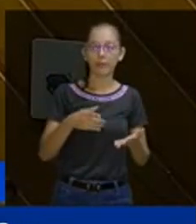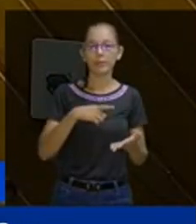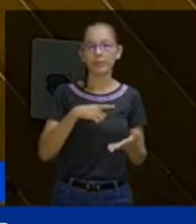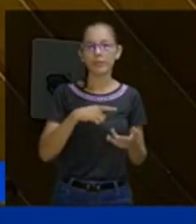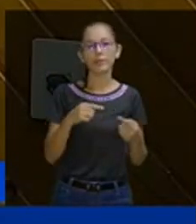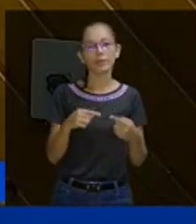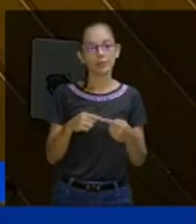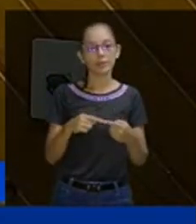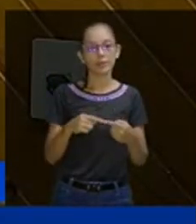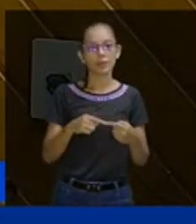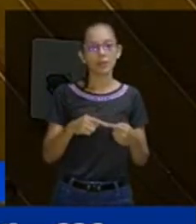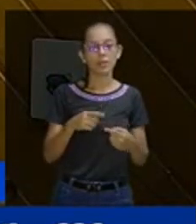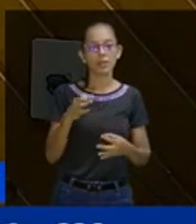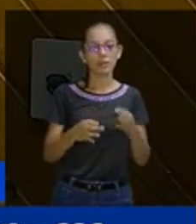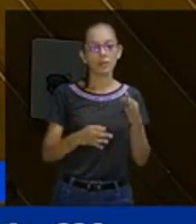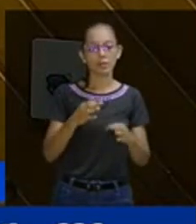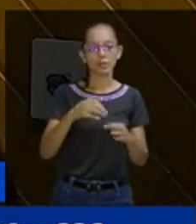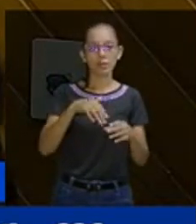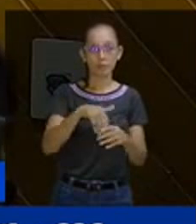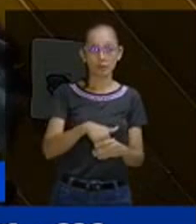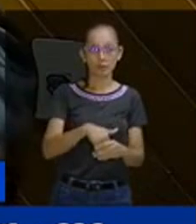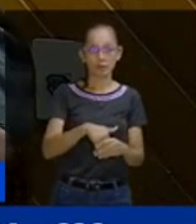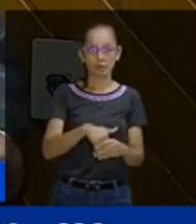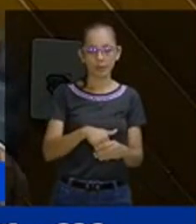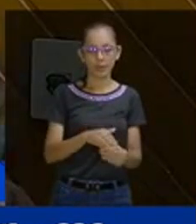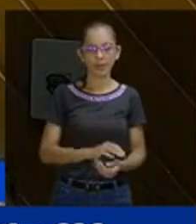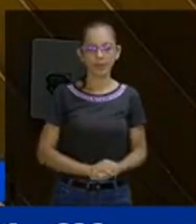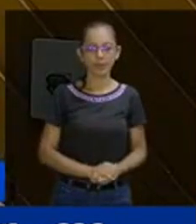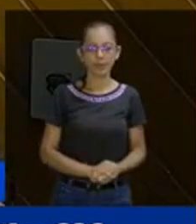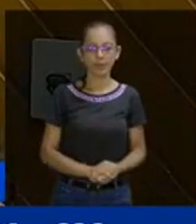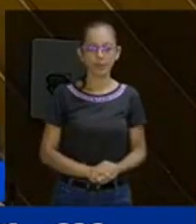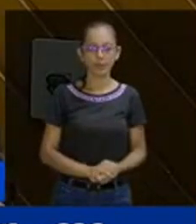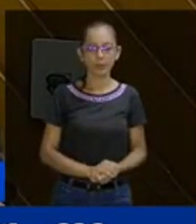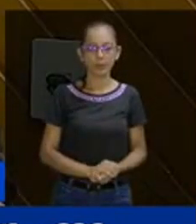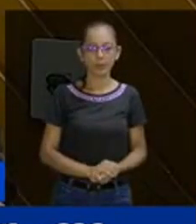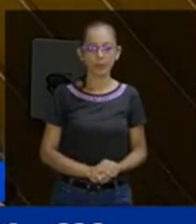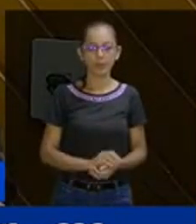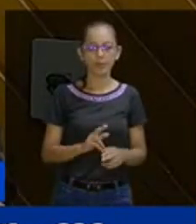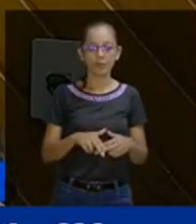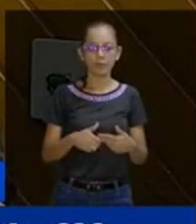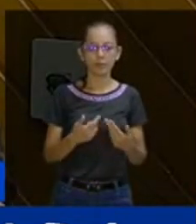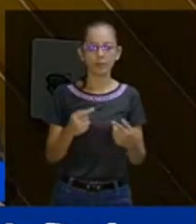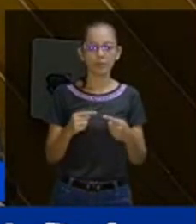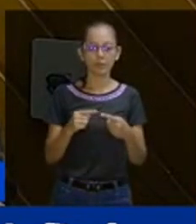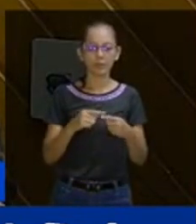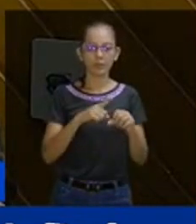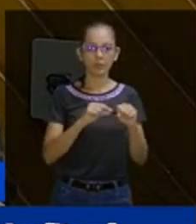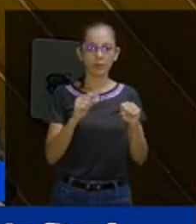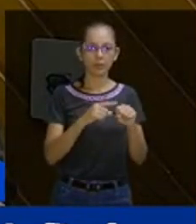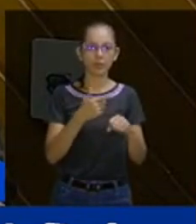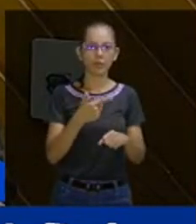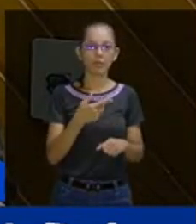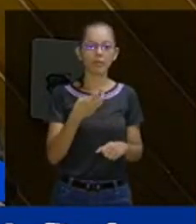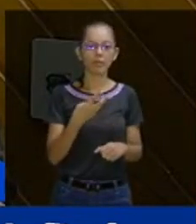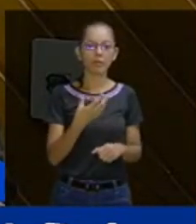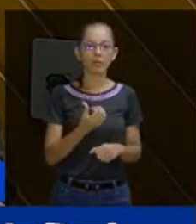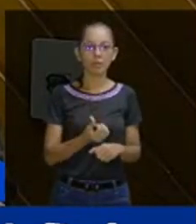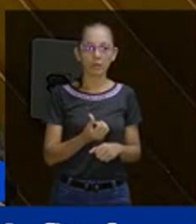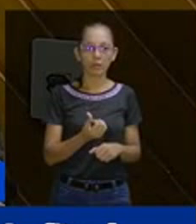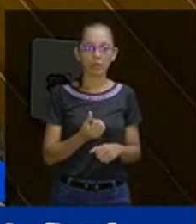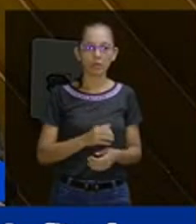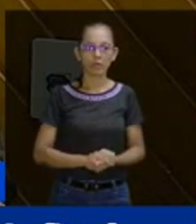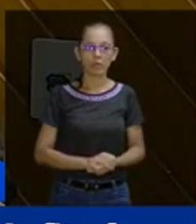de salvaguardar. A jurisprudência eleitoral vem reconhecendo que o artigo 236 do Código Eleitoral não pode